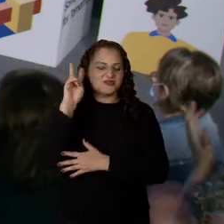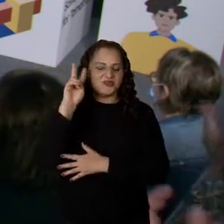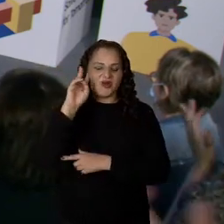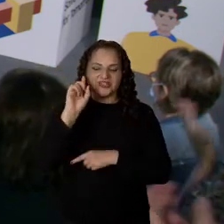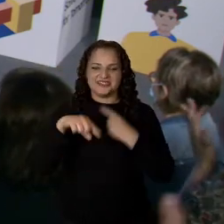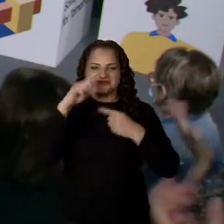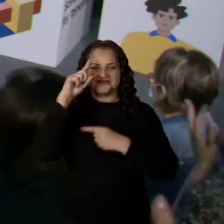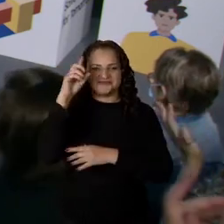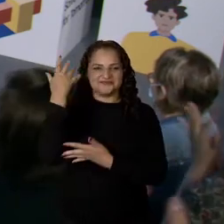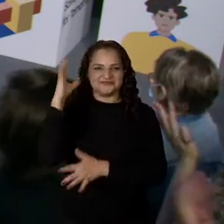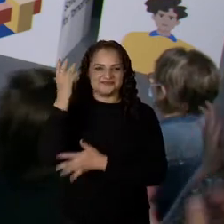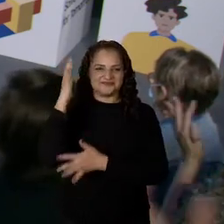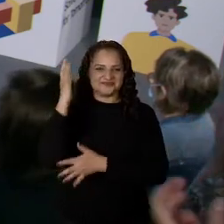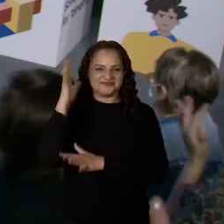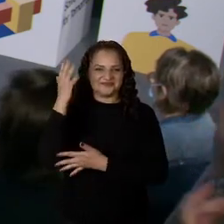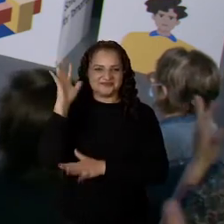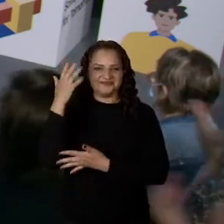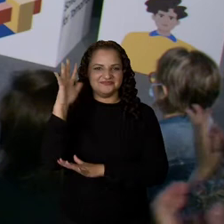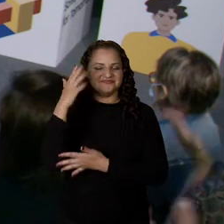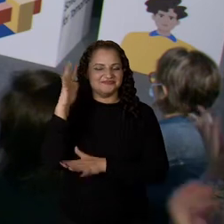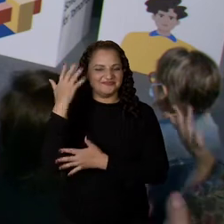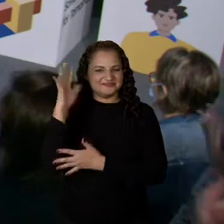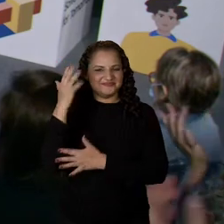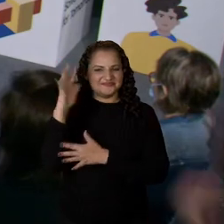sucesso. Para mim,